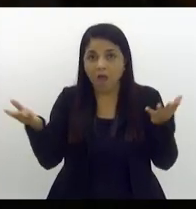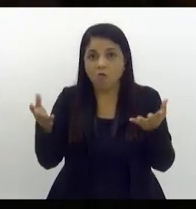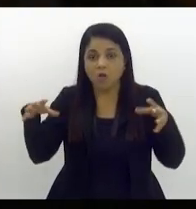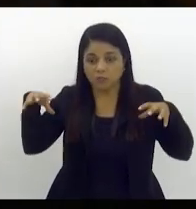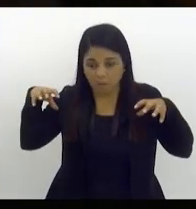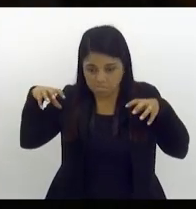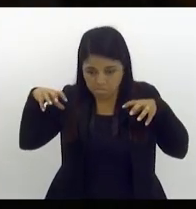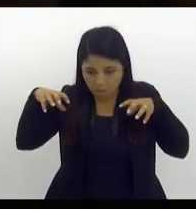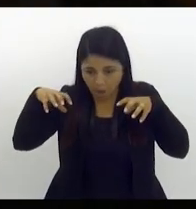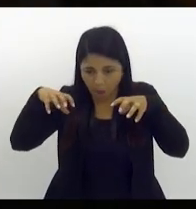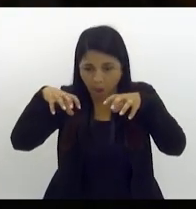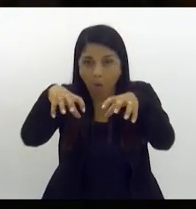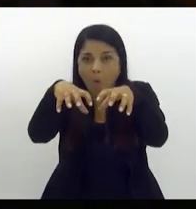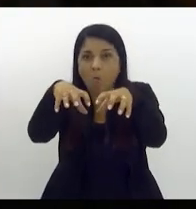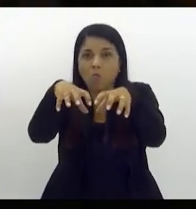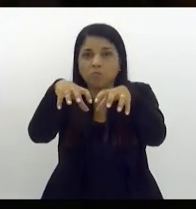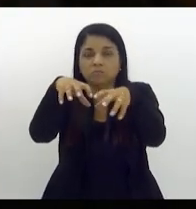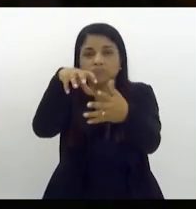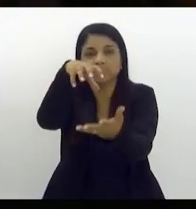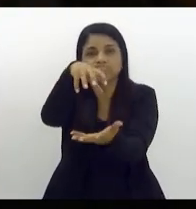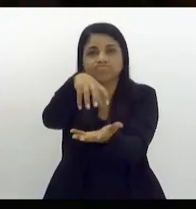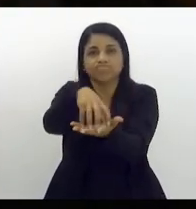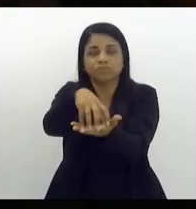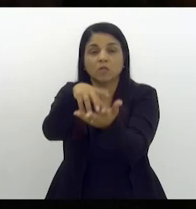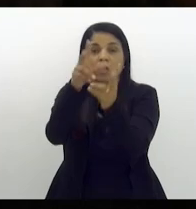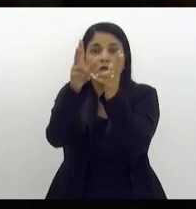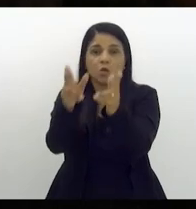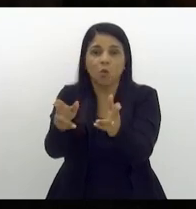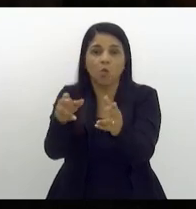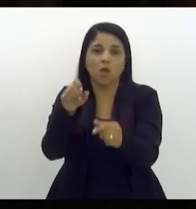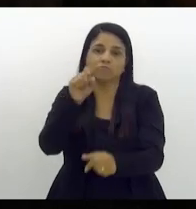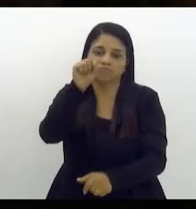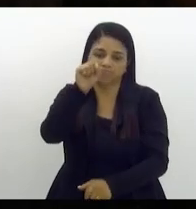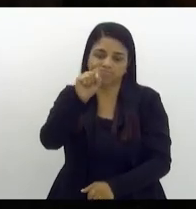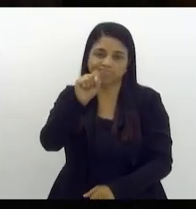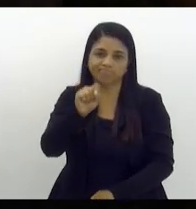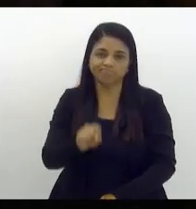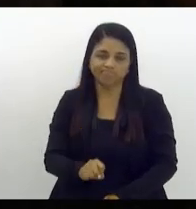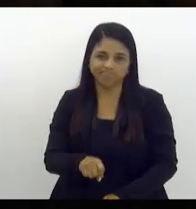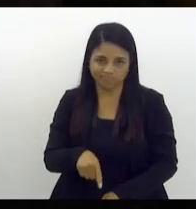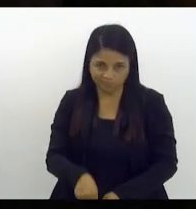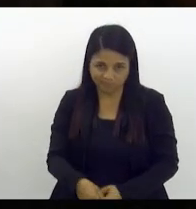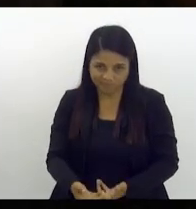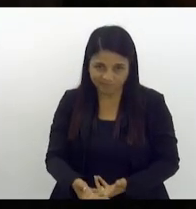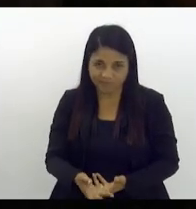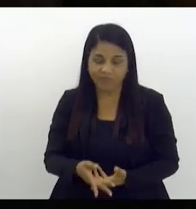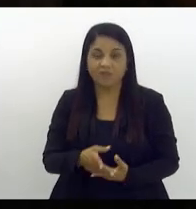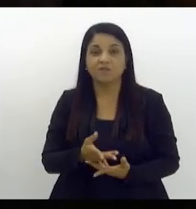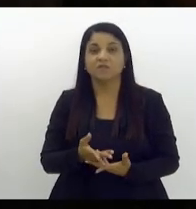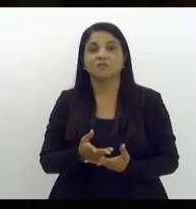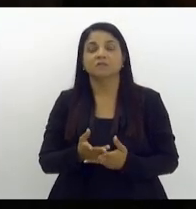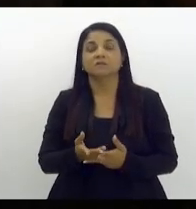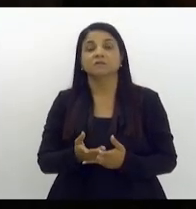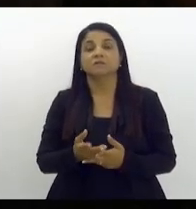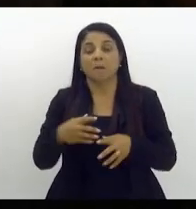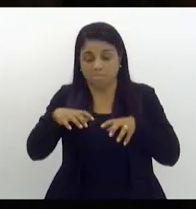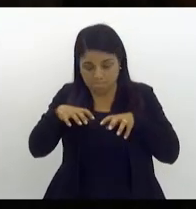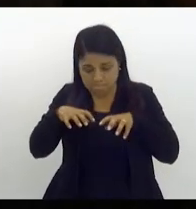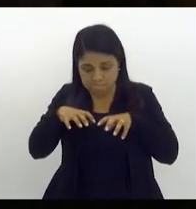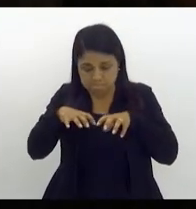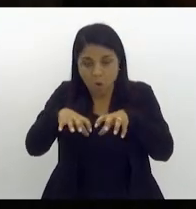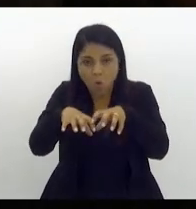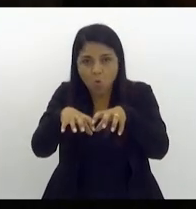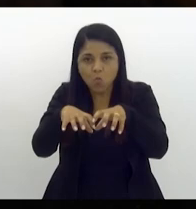forma mais concentrada, como ocorreu lá no Rio Grande do Sul. E caindo de forma